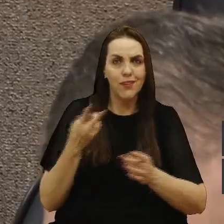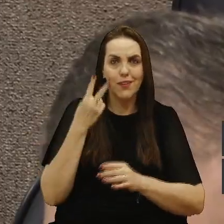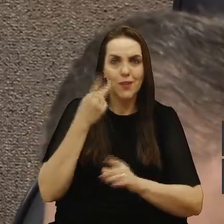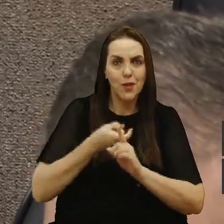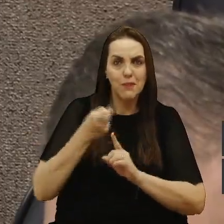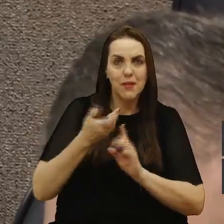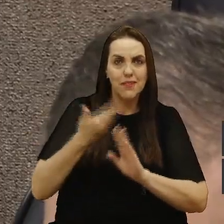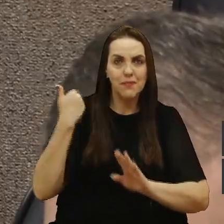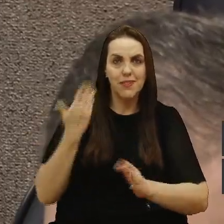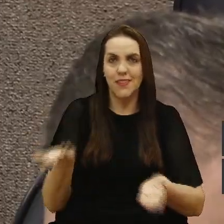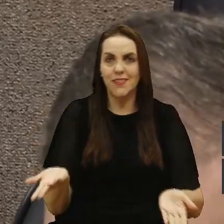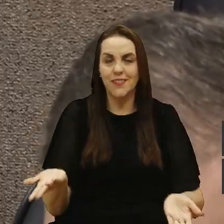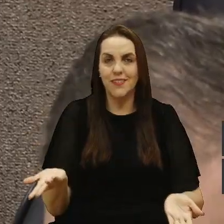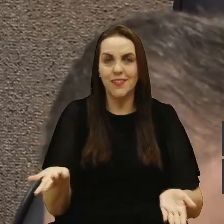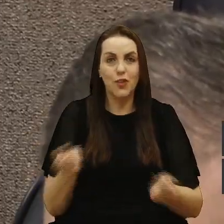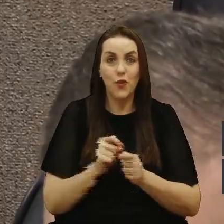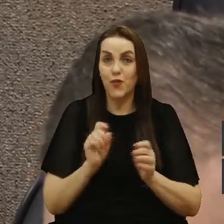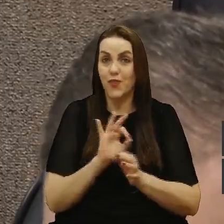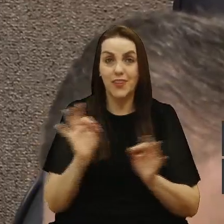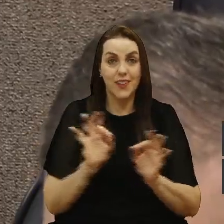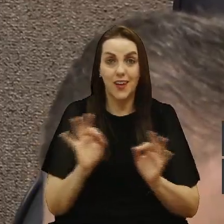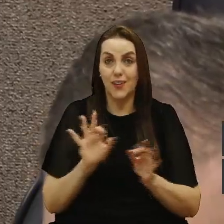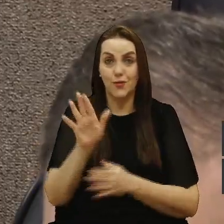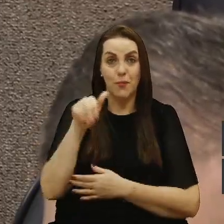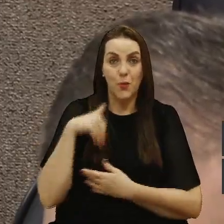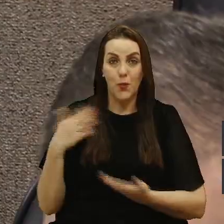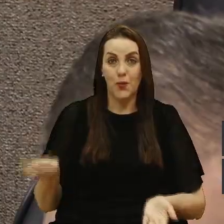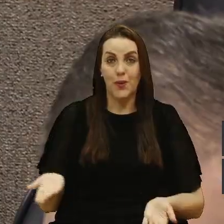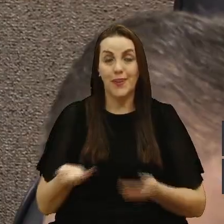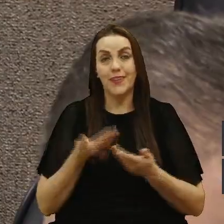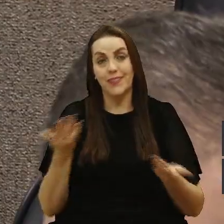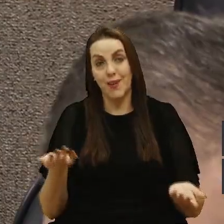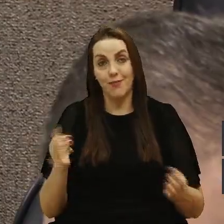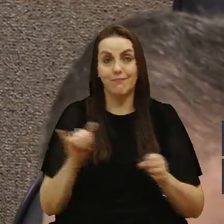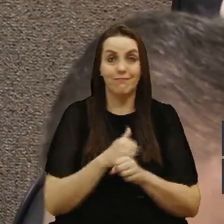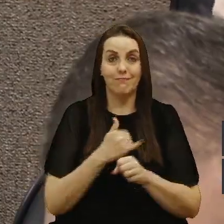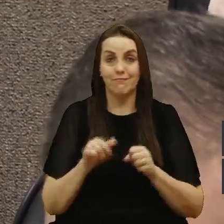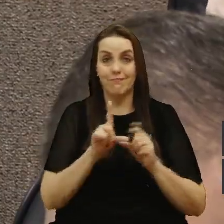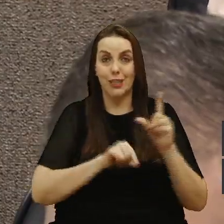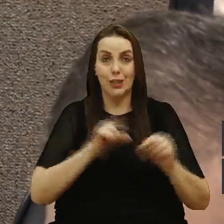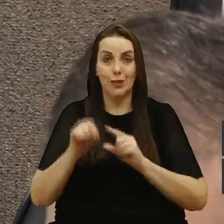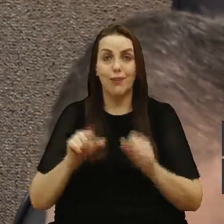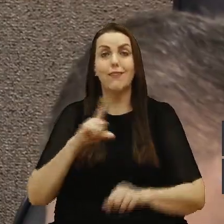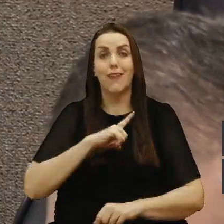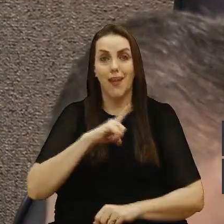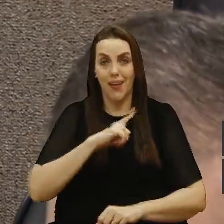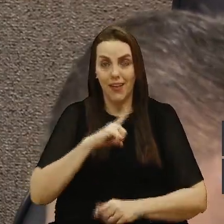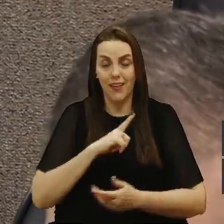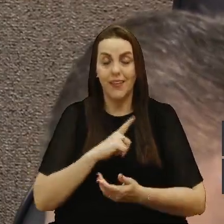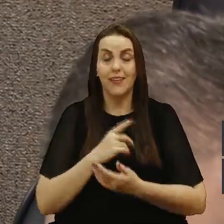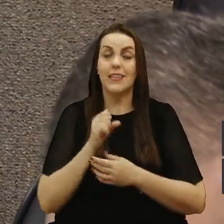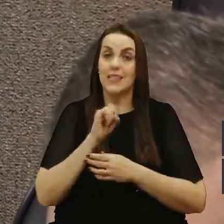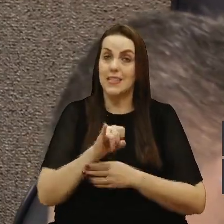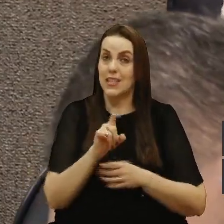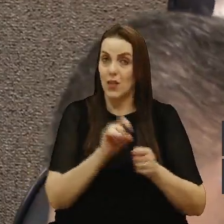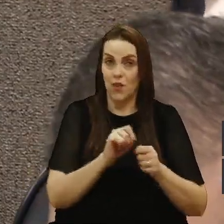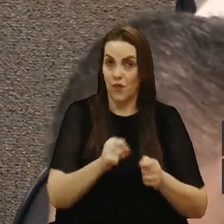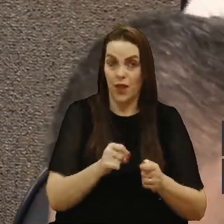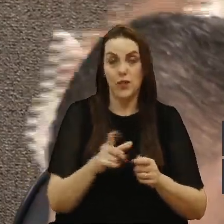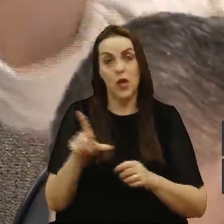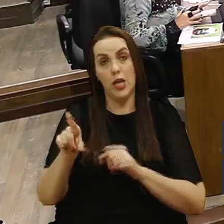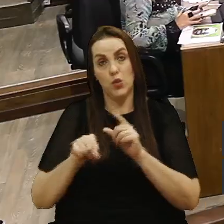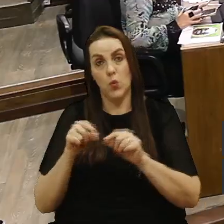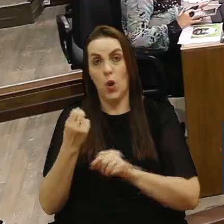2 meses atrás. E não foi feito o chamamento. Então, as alternativas existem. Se não fazem, é escolha ou incompetência. Obrigada.